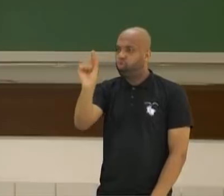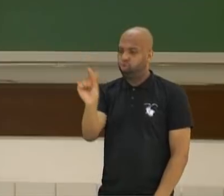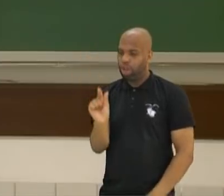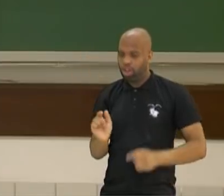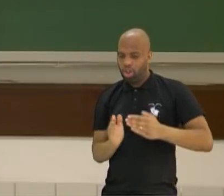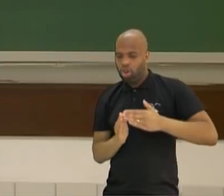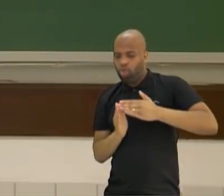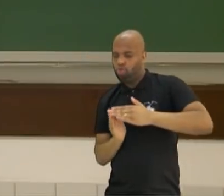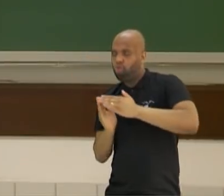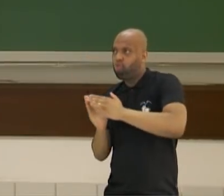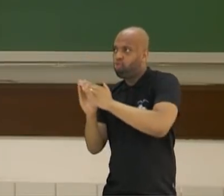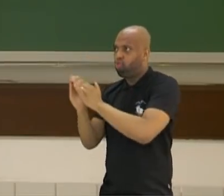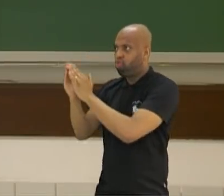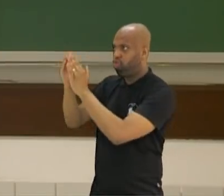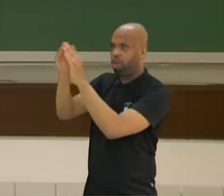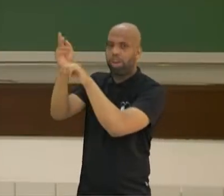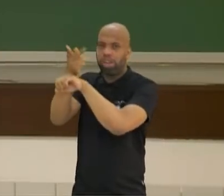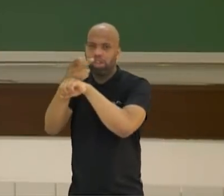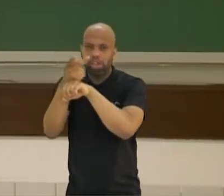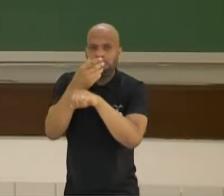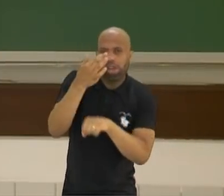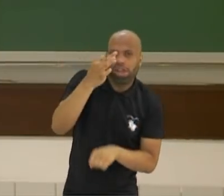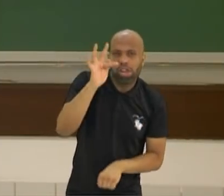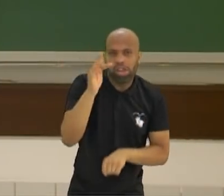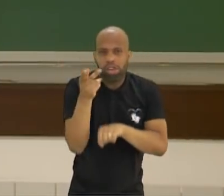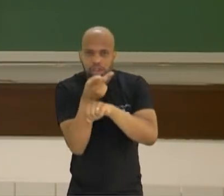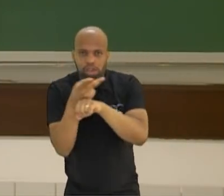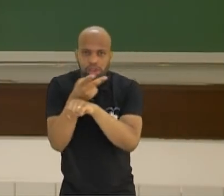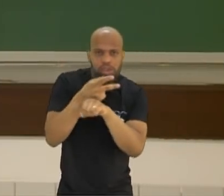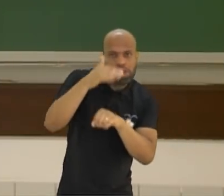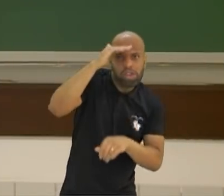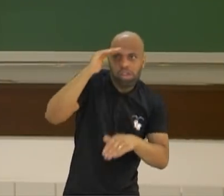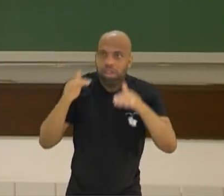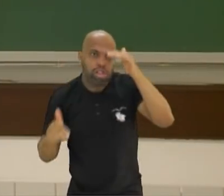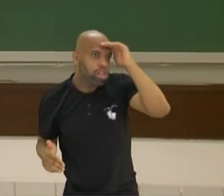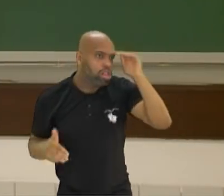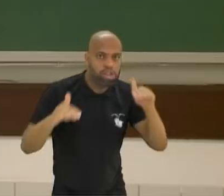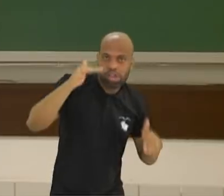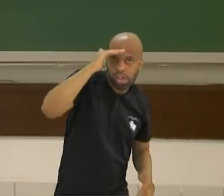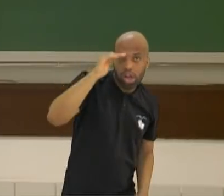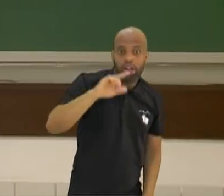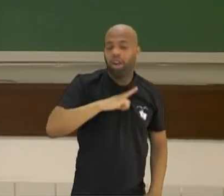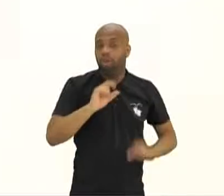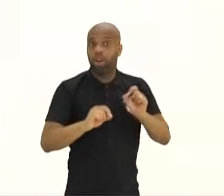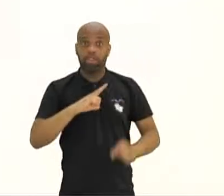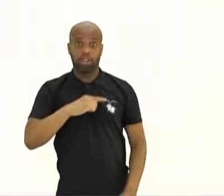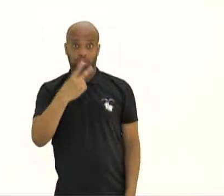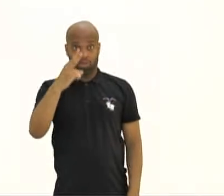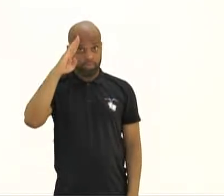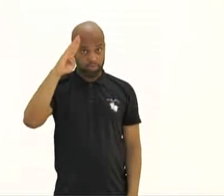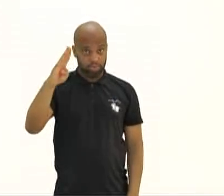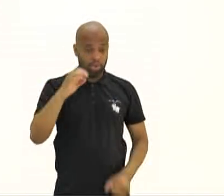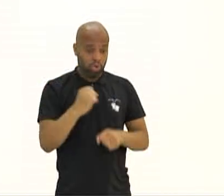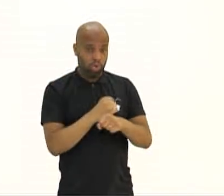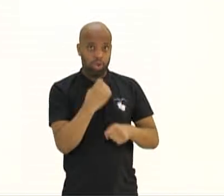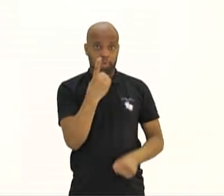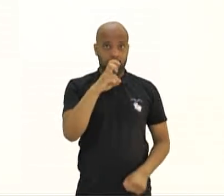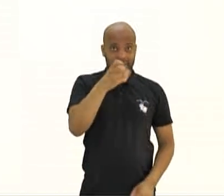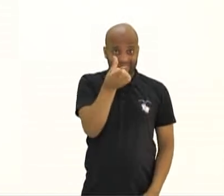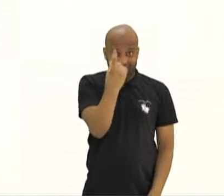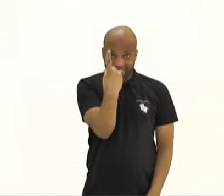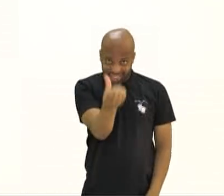se achavam algum francês no meio. Essa expedição vão acontecer duas principais, que era em 1516